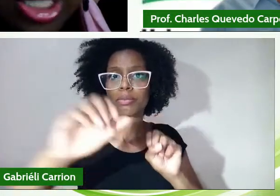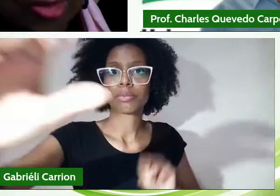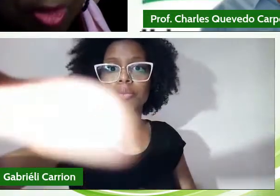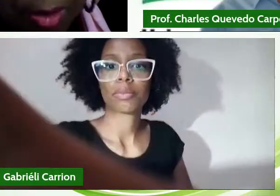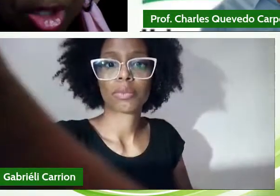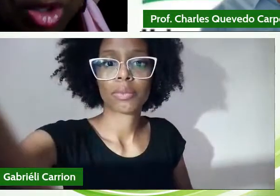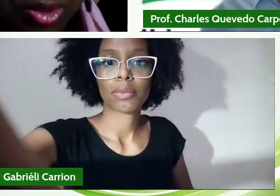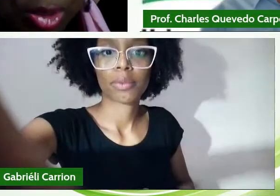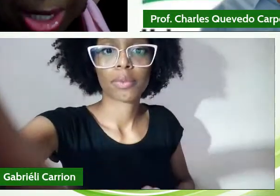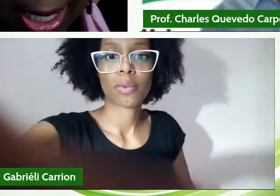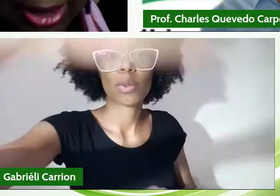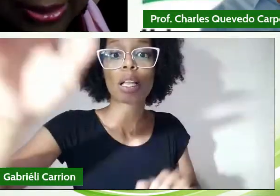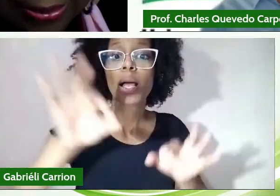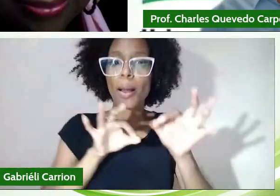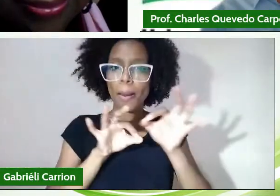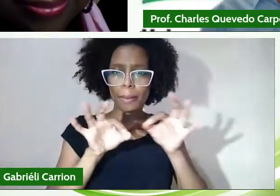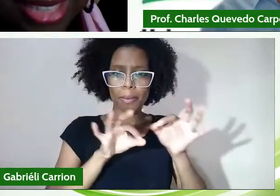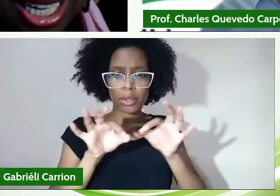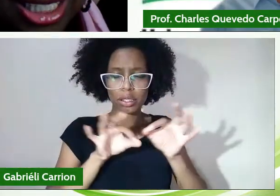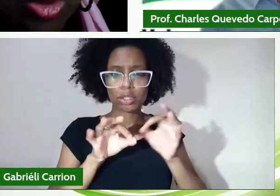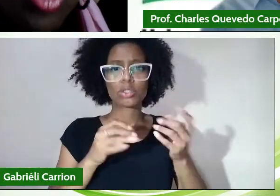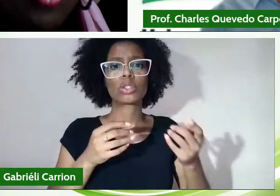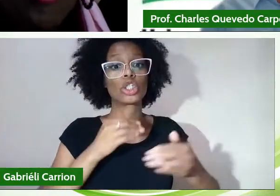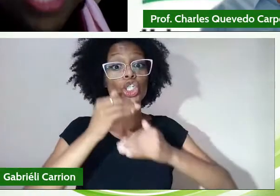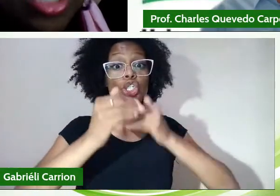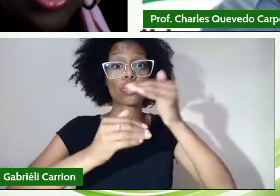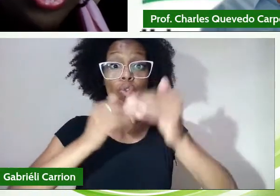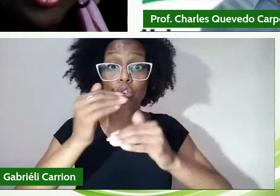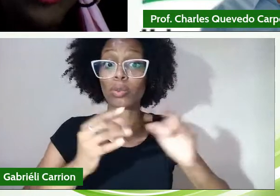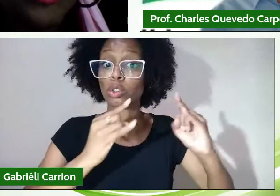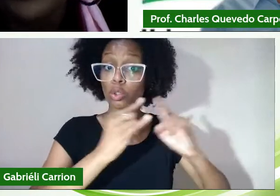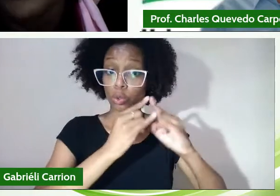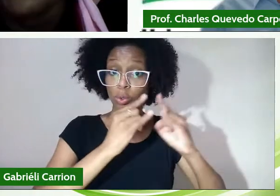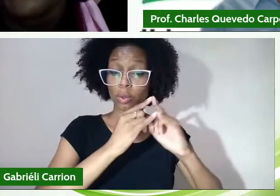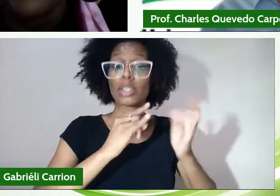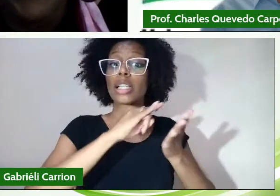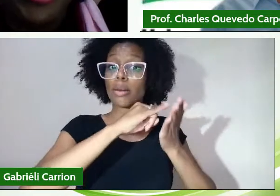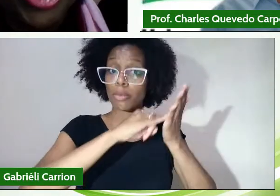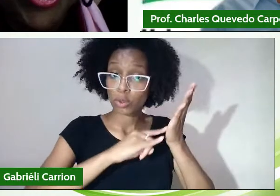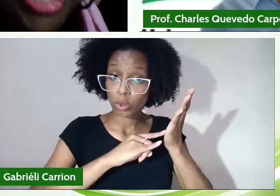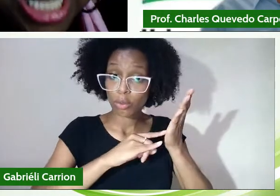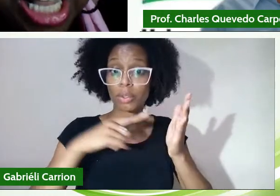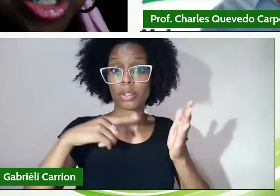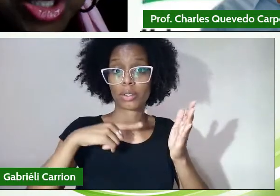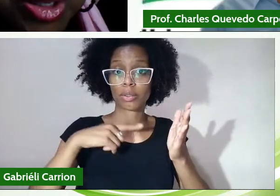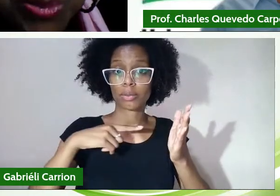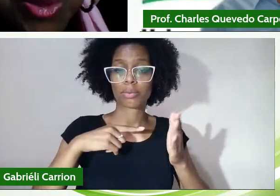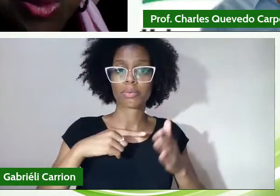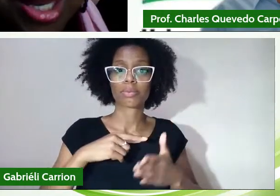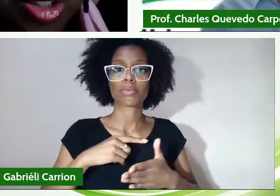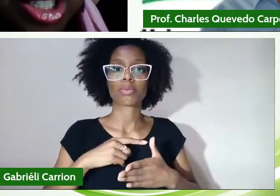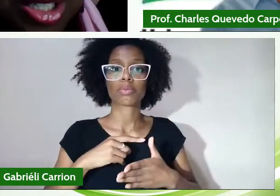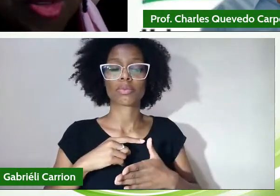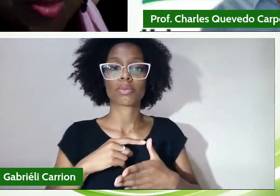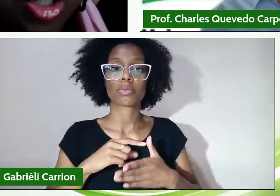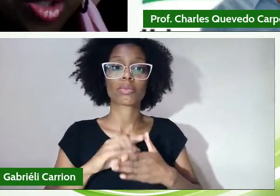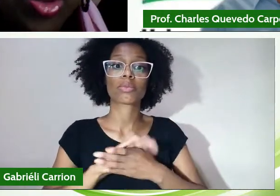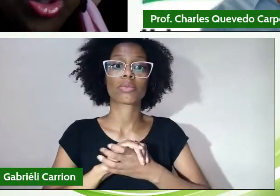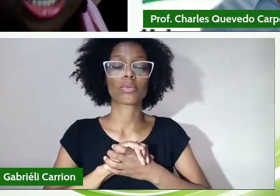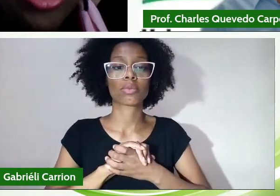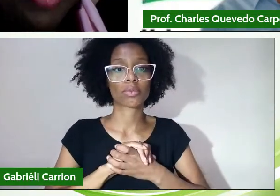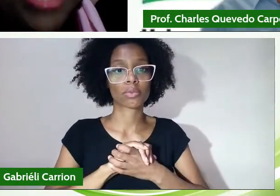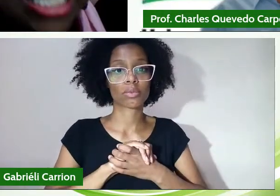planos de desenvolvimento institucional. Então, os documentos institucionais, agora a cachorra, seus documentos de